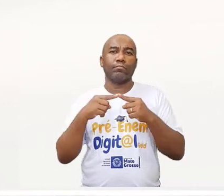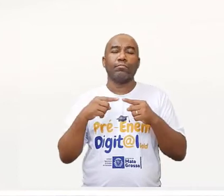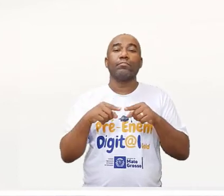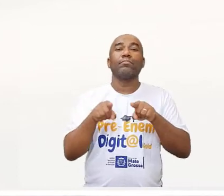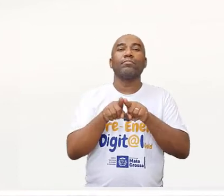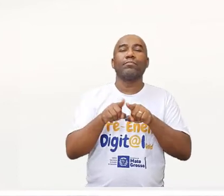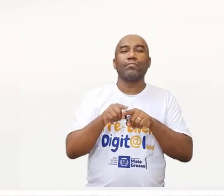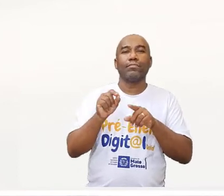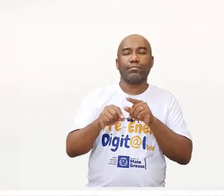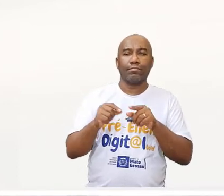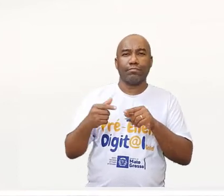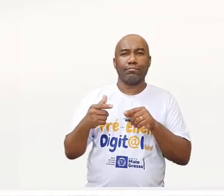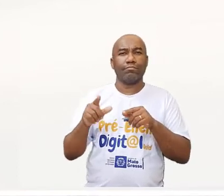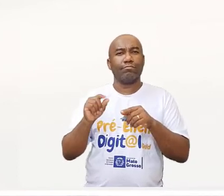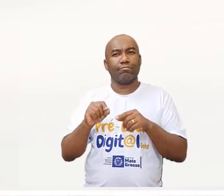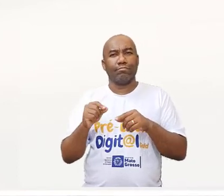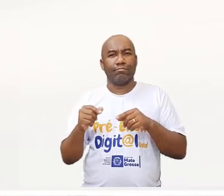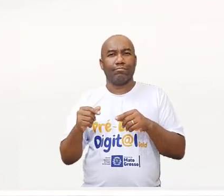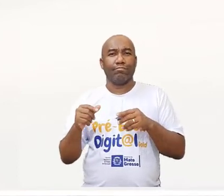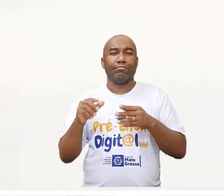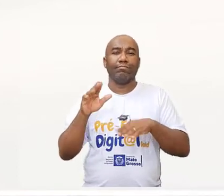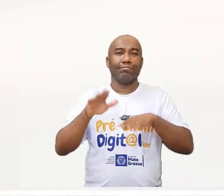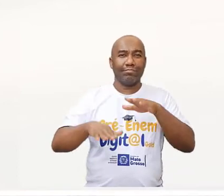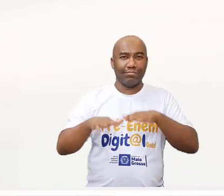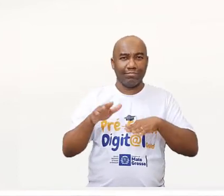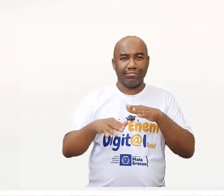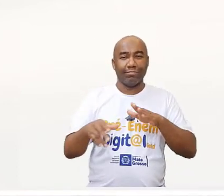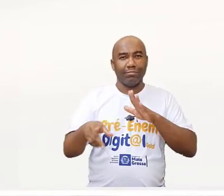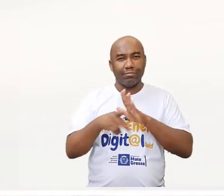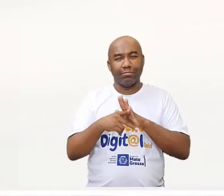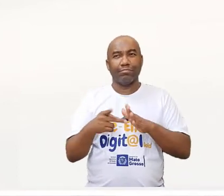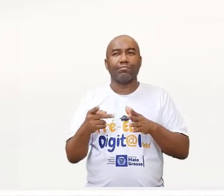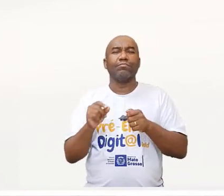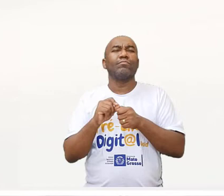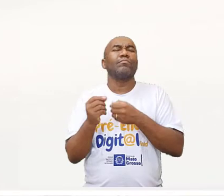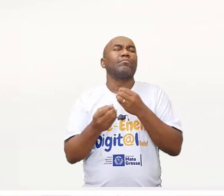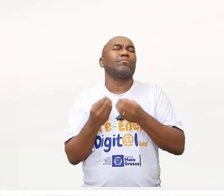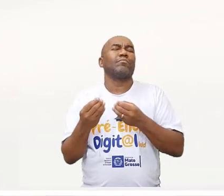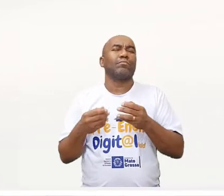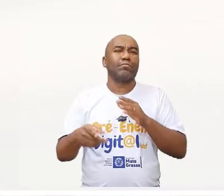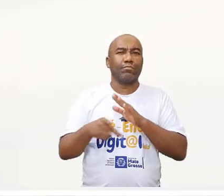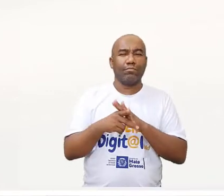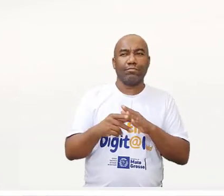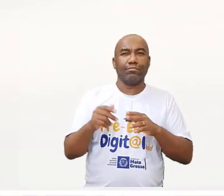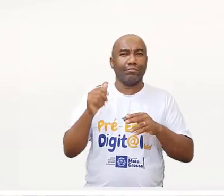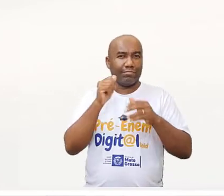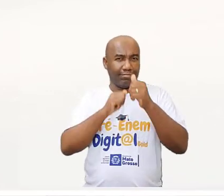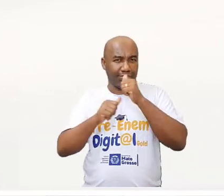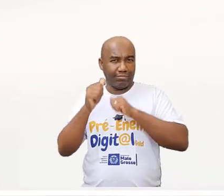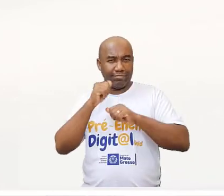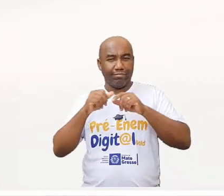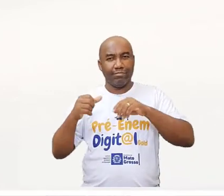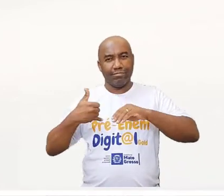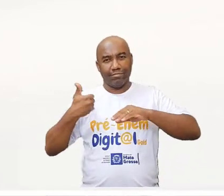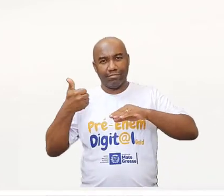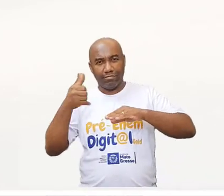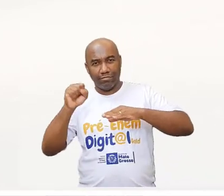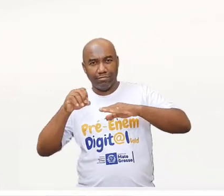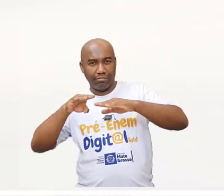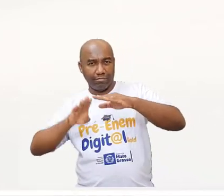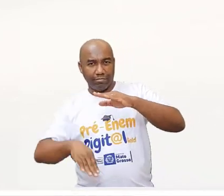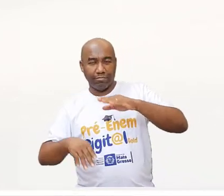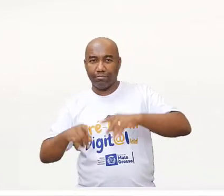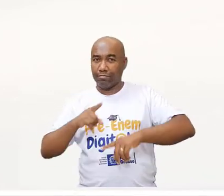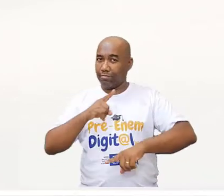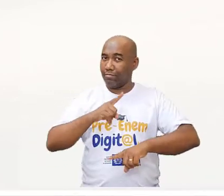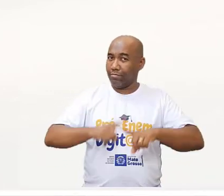É proibido venda de bebidas alcoólicas para menores de 18 anos. É permitido